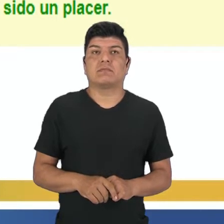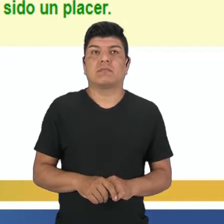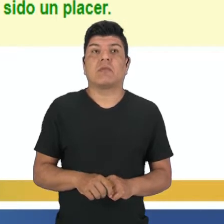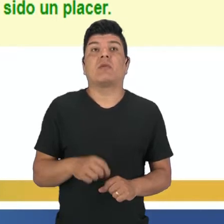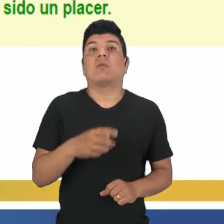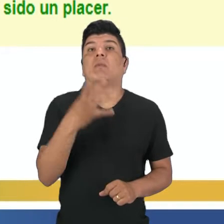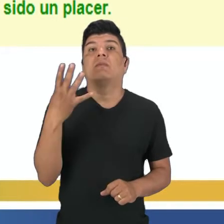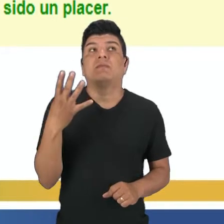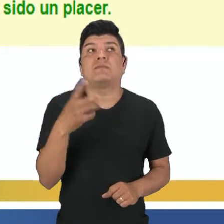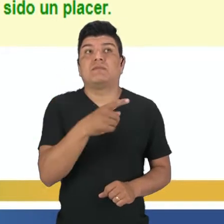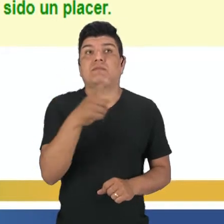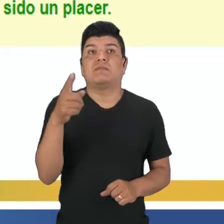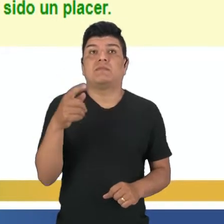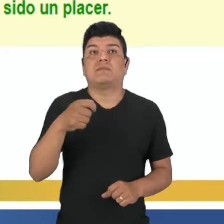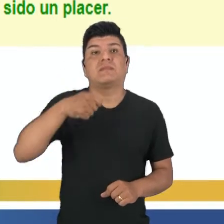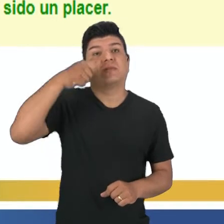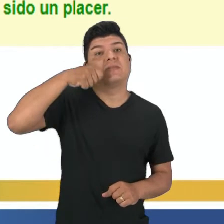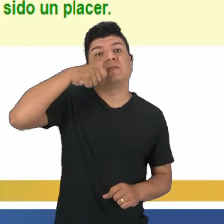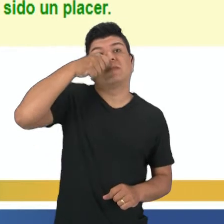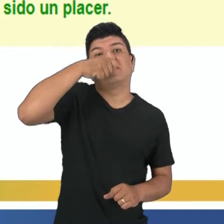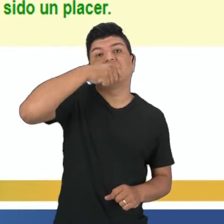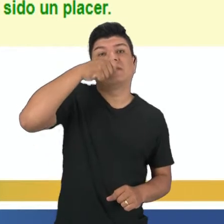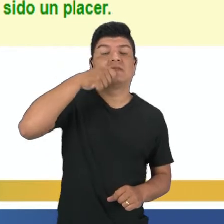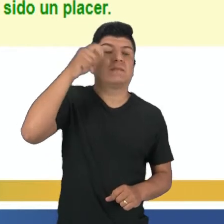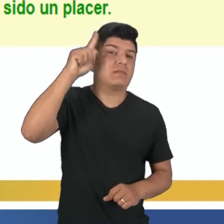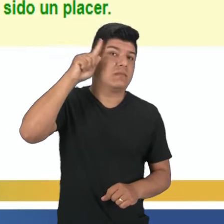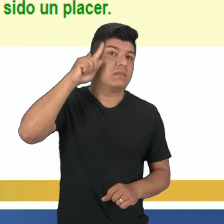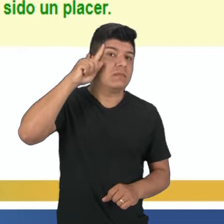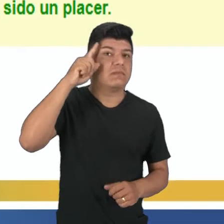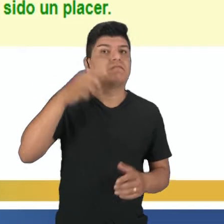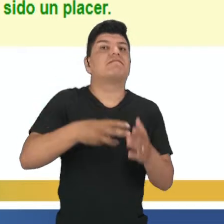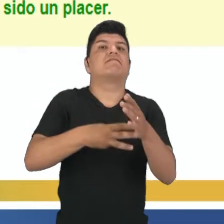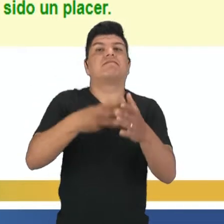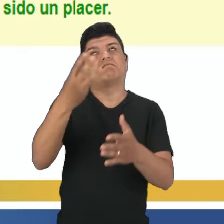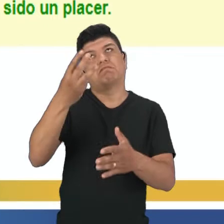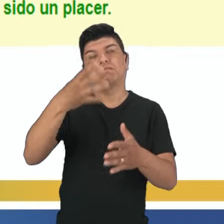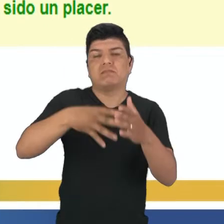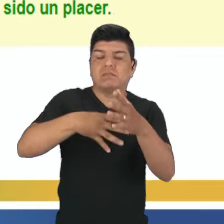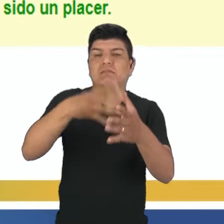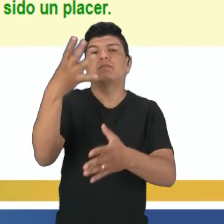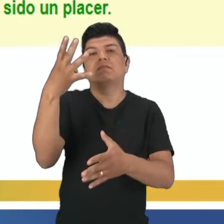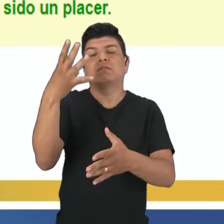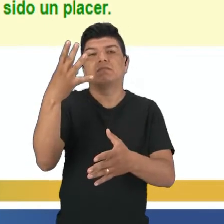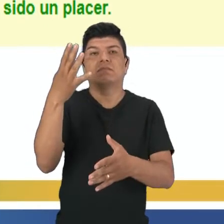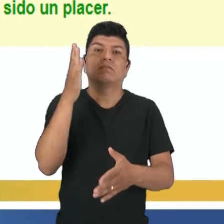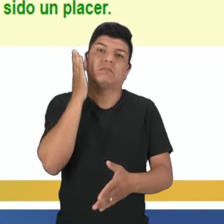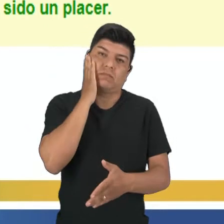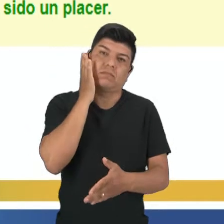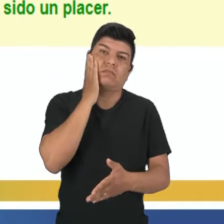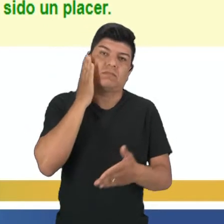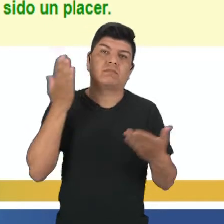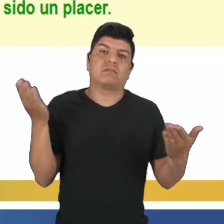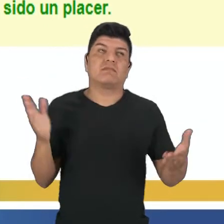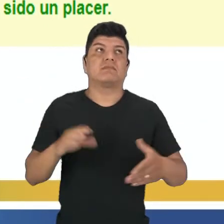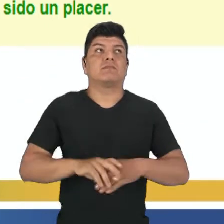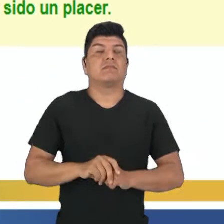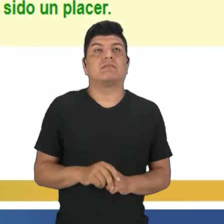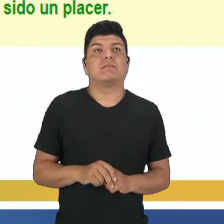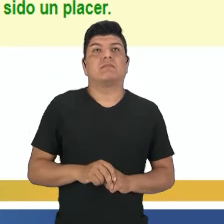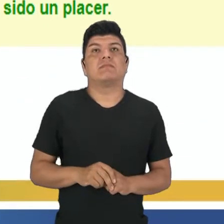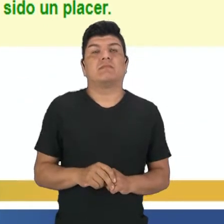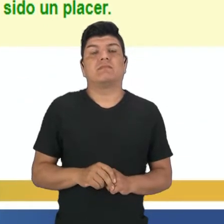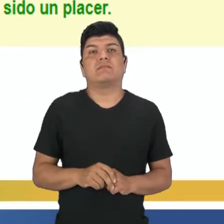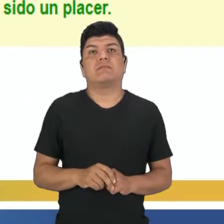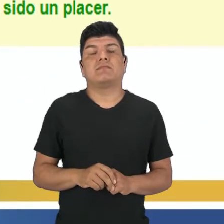seja, quantas vezes você escova os dentes por dia, né? 3 ou 4 vezes ao dia, ou seja, 3 ou 4 vezes.